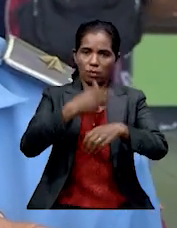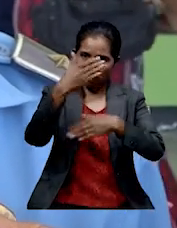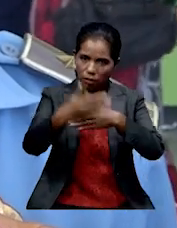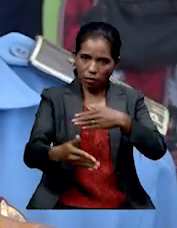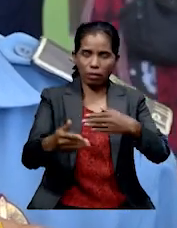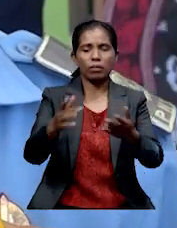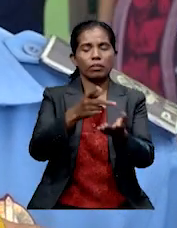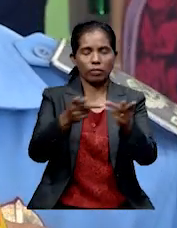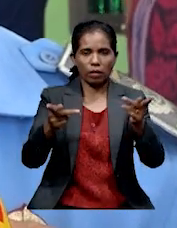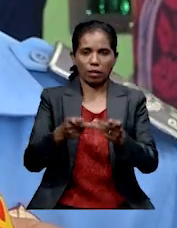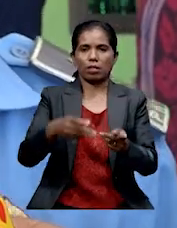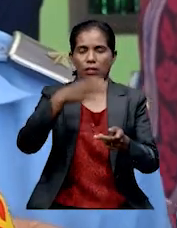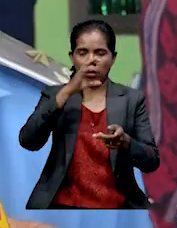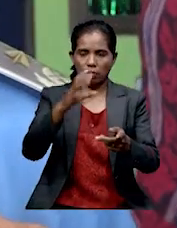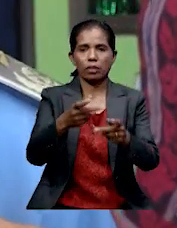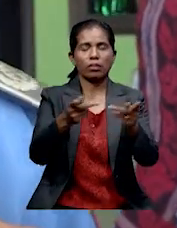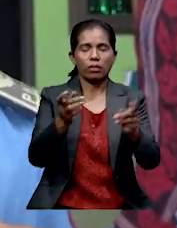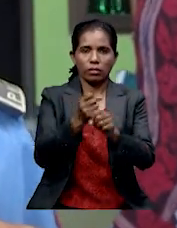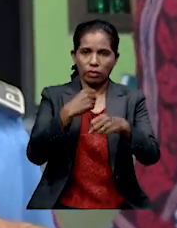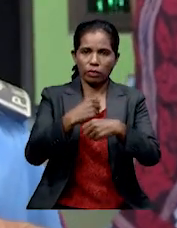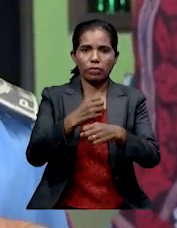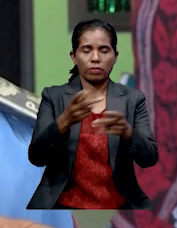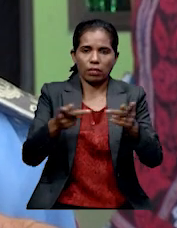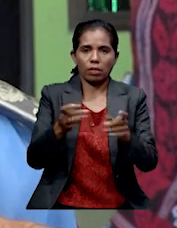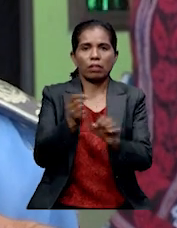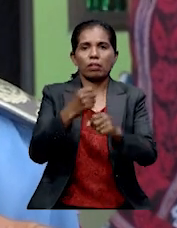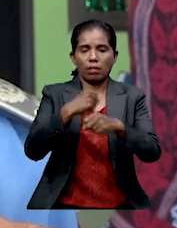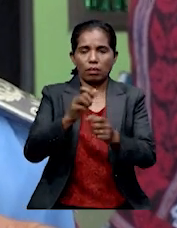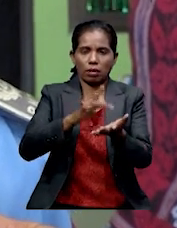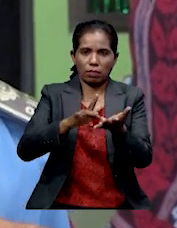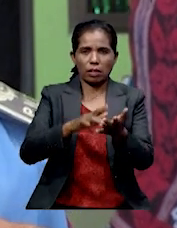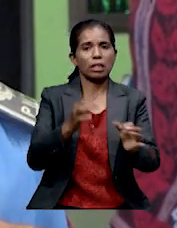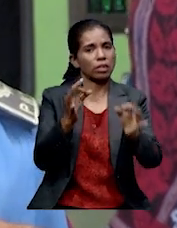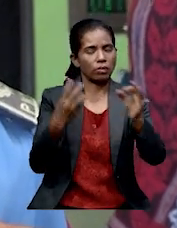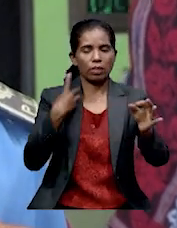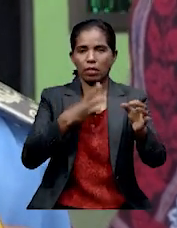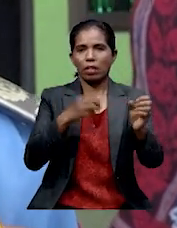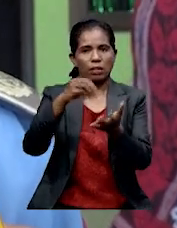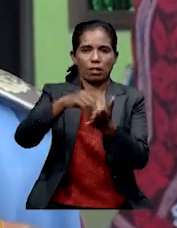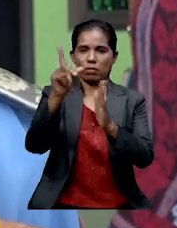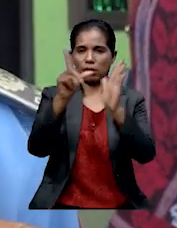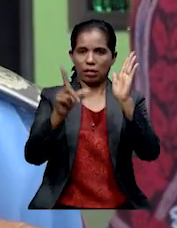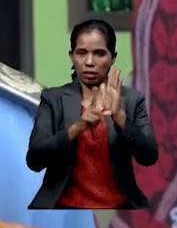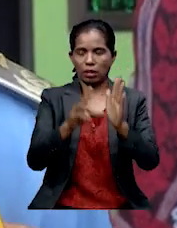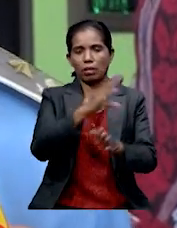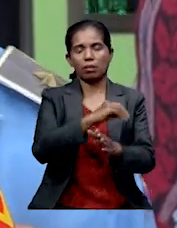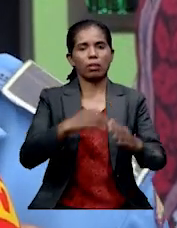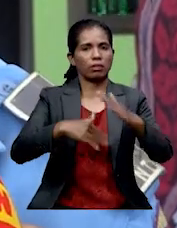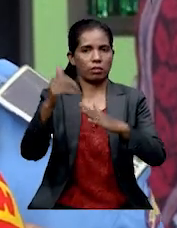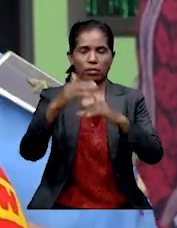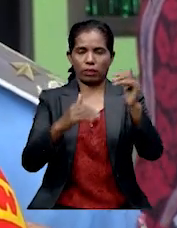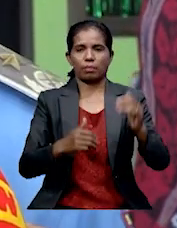matu konsum, no fatin atau produs. Sekarang kita lah reforsa atau mekanisme legal rumah tanto parte infrastruktur asma. Anu